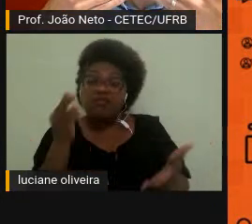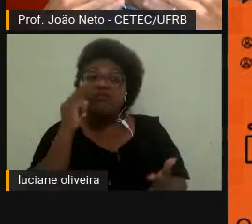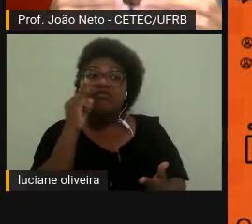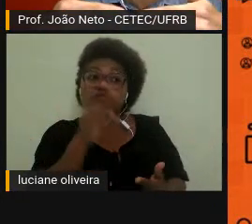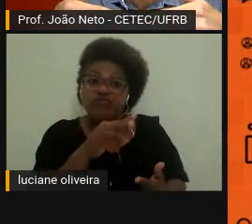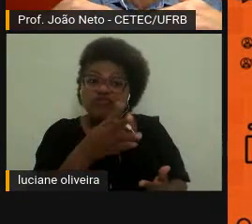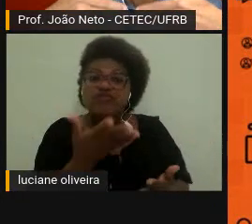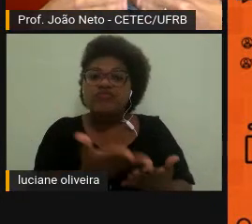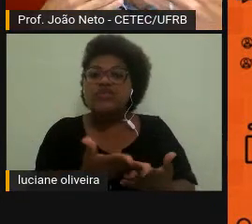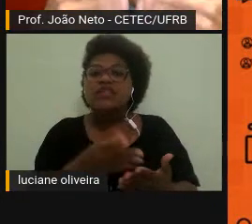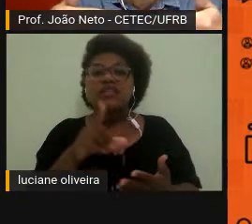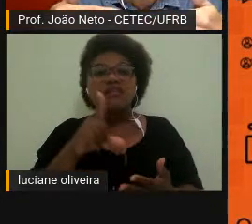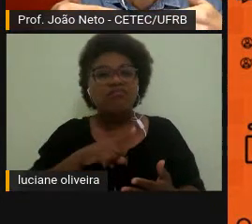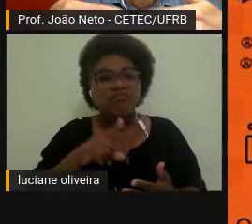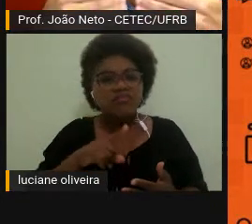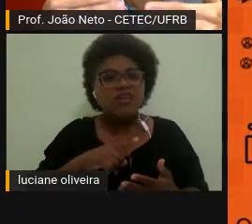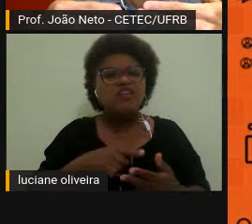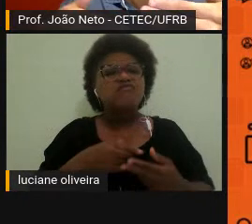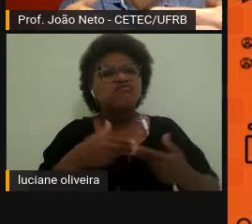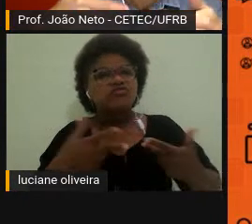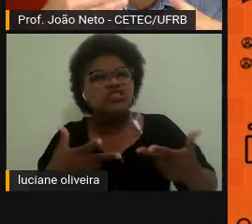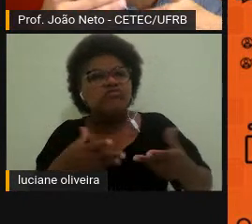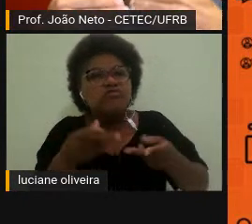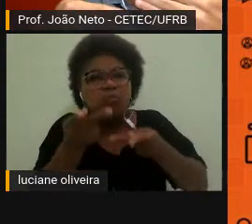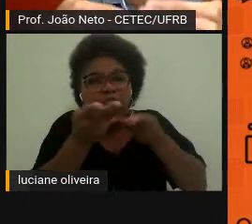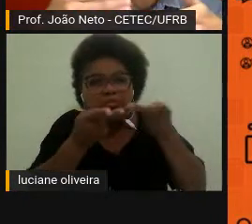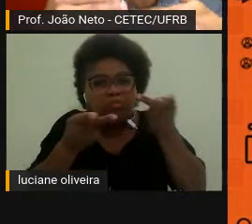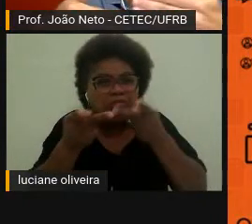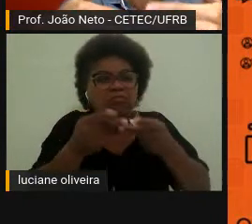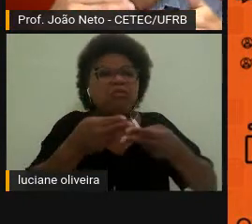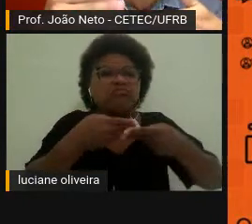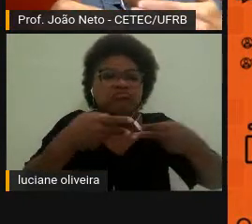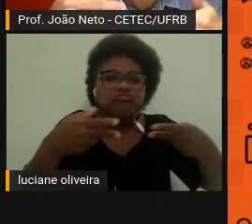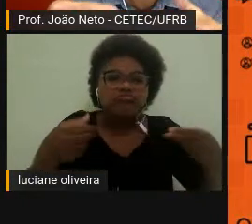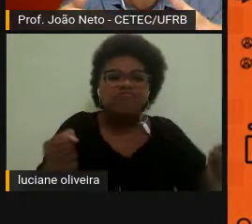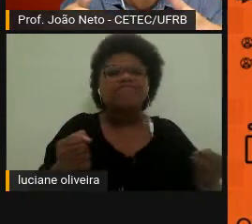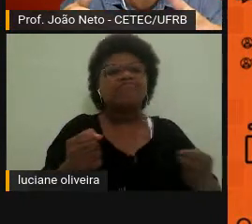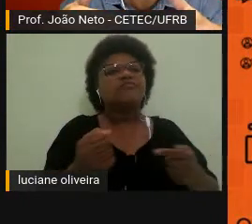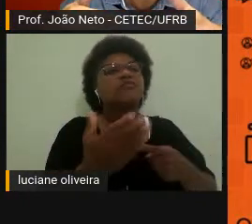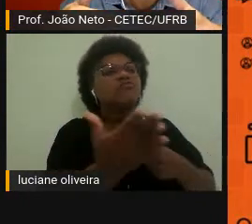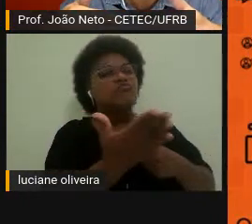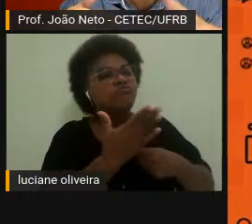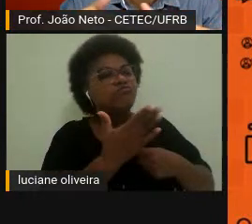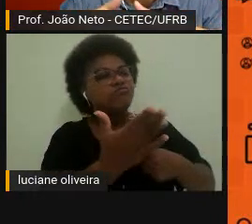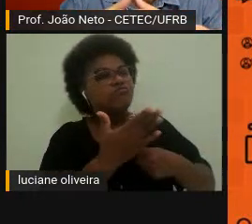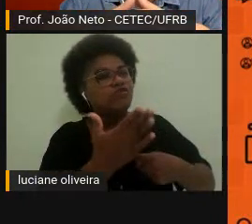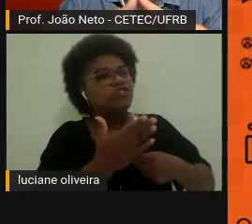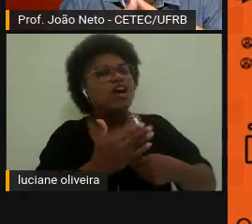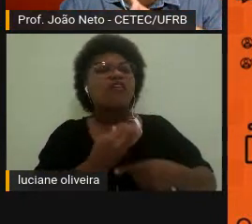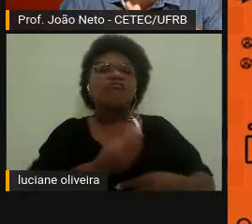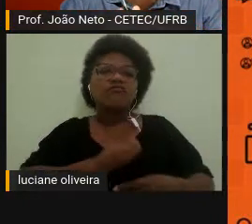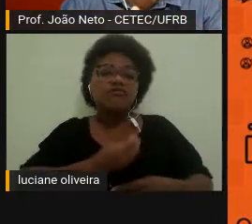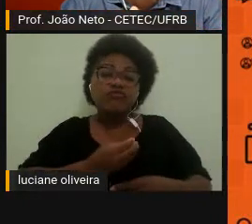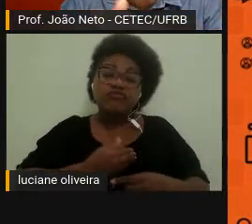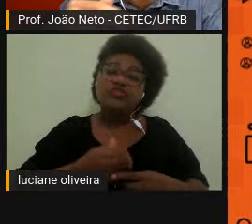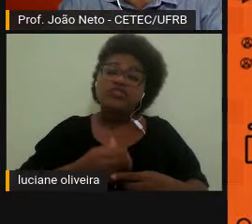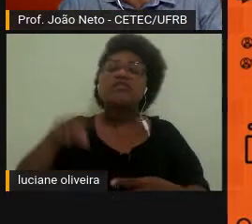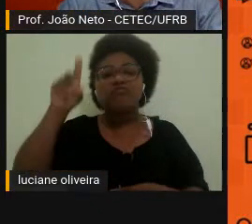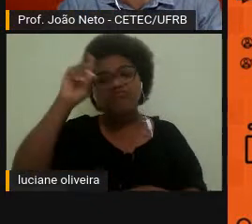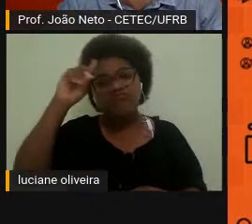em procurar instrumento que se instrumentos nos ajudem no seu cotidiano e a